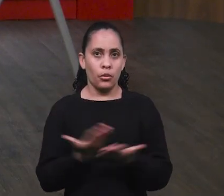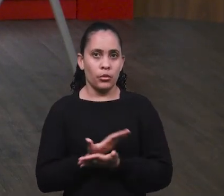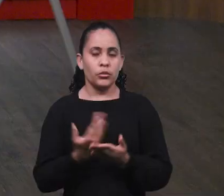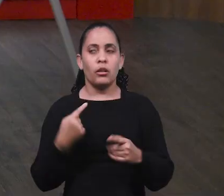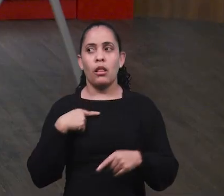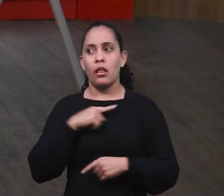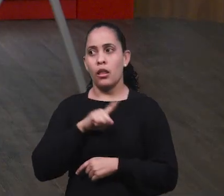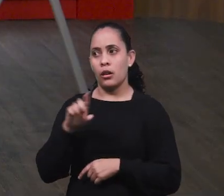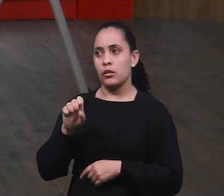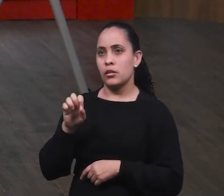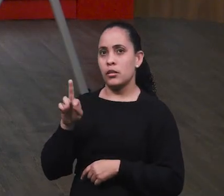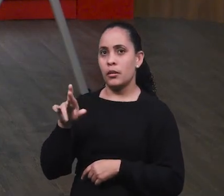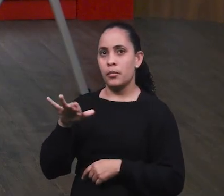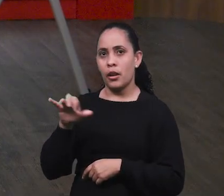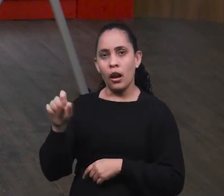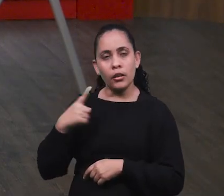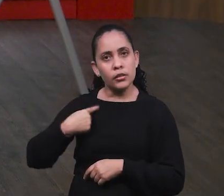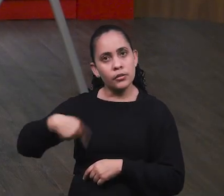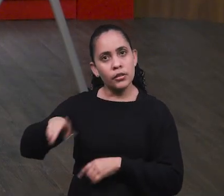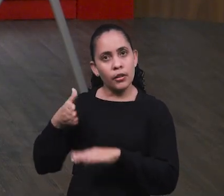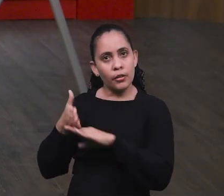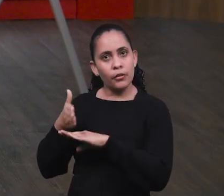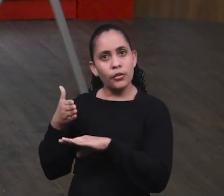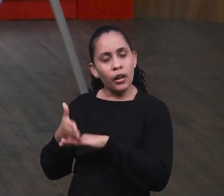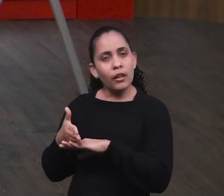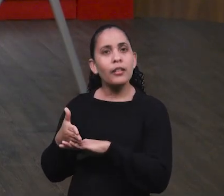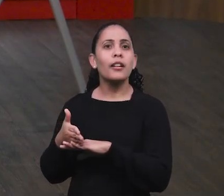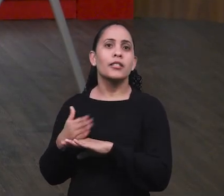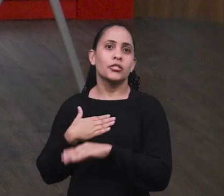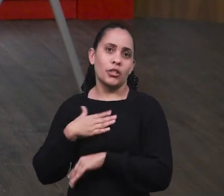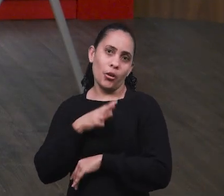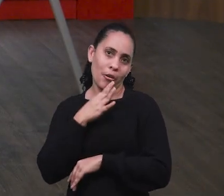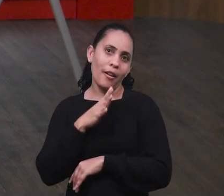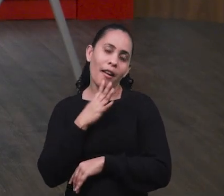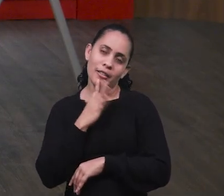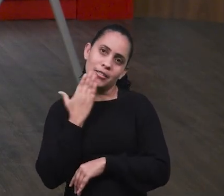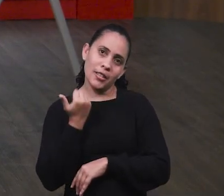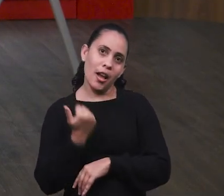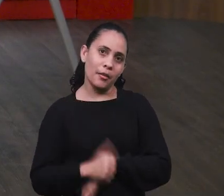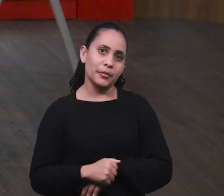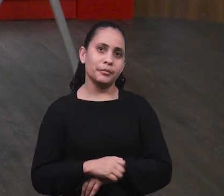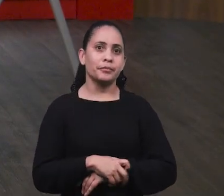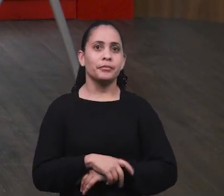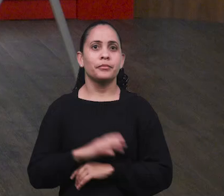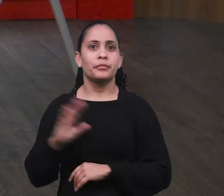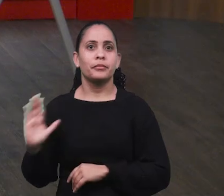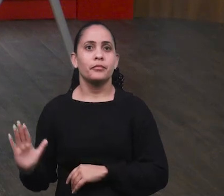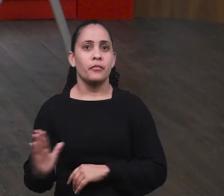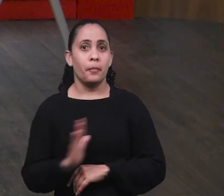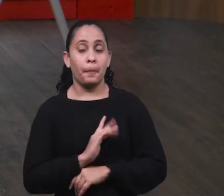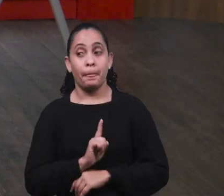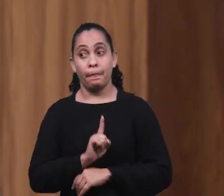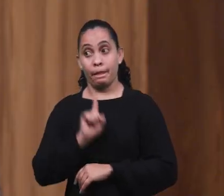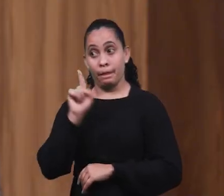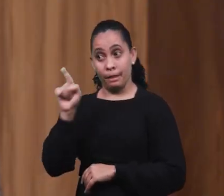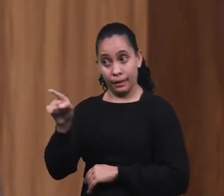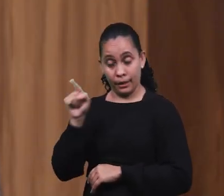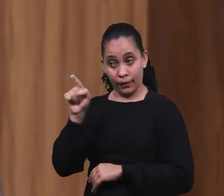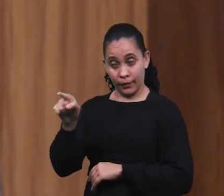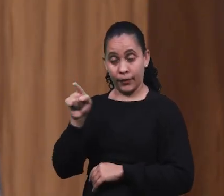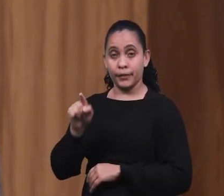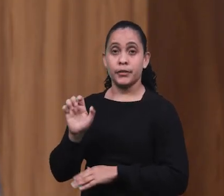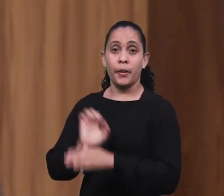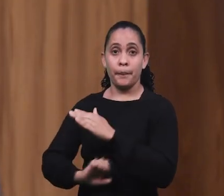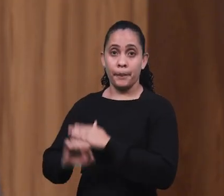o próprio Sebrae, né? Isso. Se passar pelo Sebrae, você já tem um meio caminho andado ali, né? Já, sem dúvida. O Sebrae é um